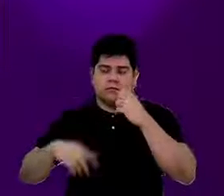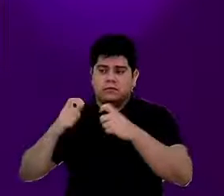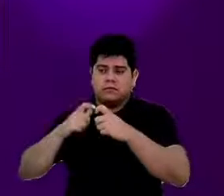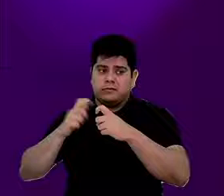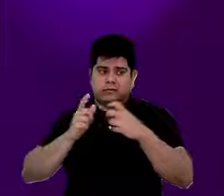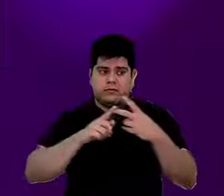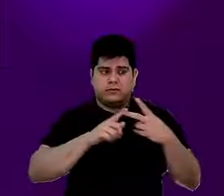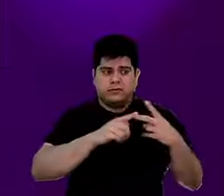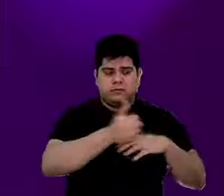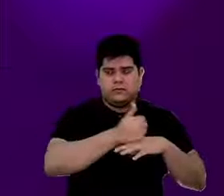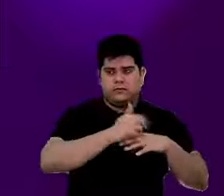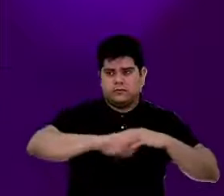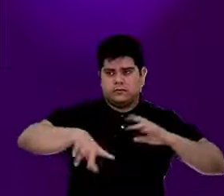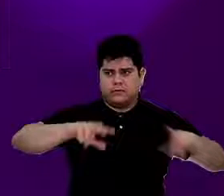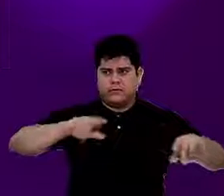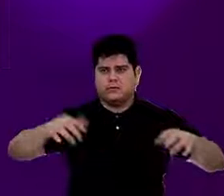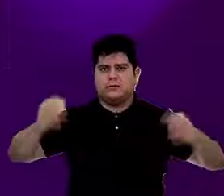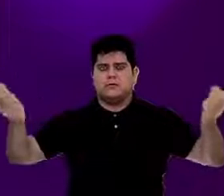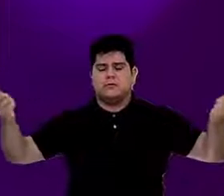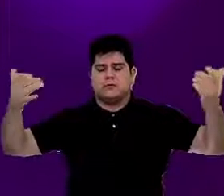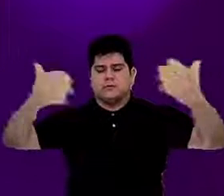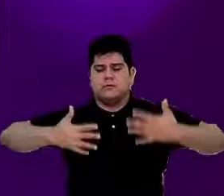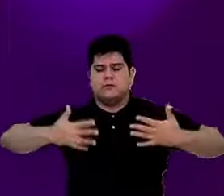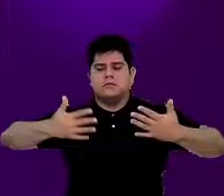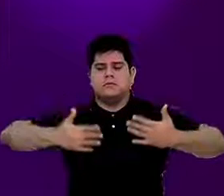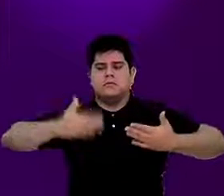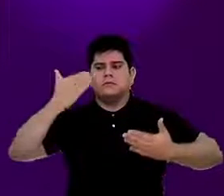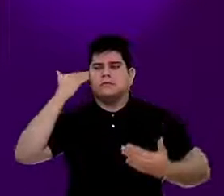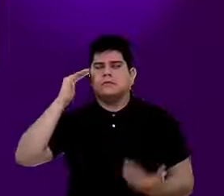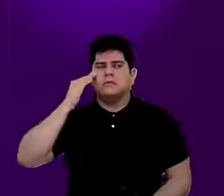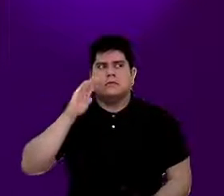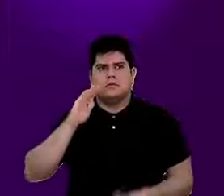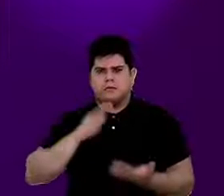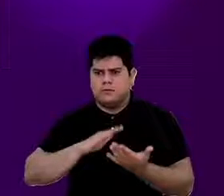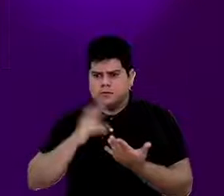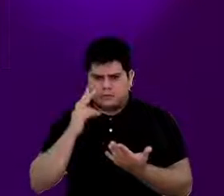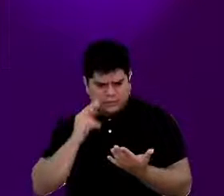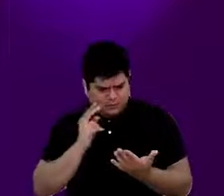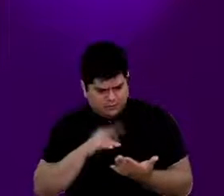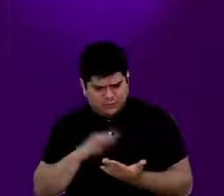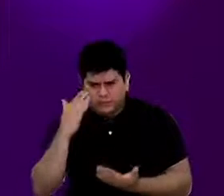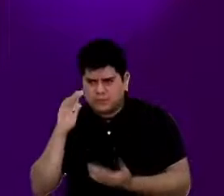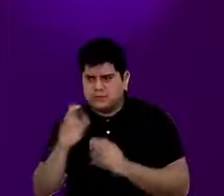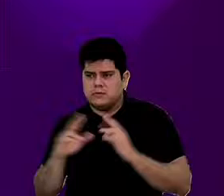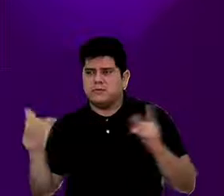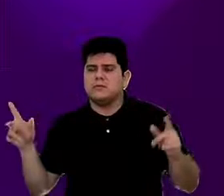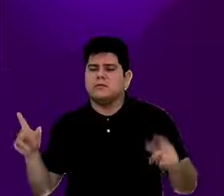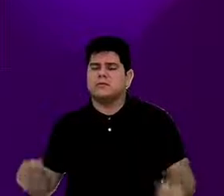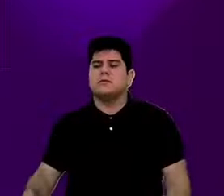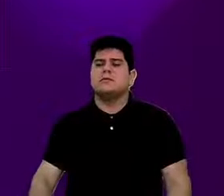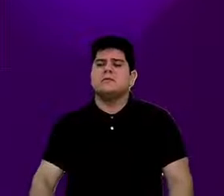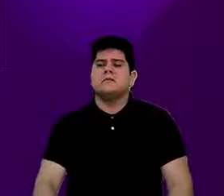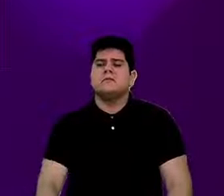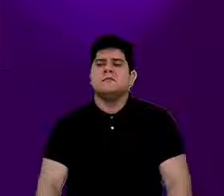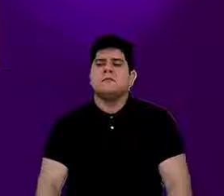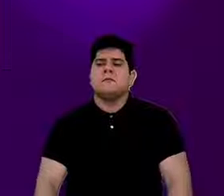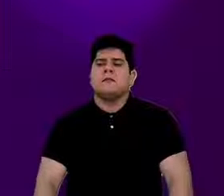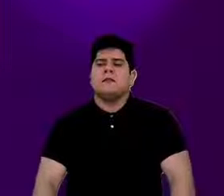diferentes. E muitas vezes temos interpretações totalmente diferentes. Então, mostrando